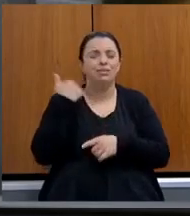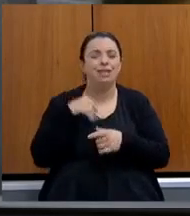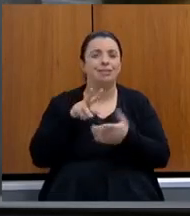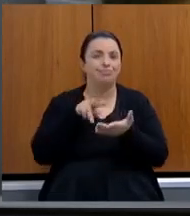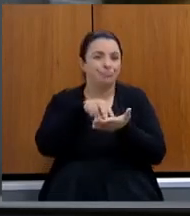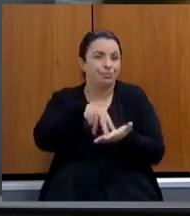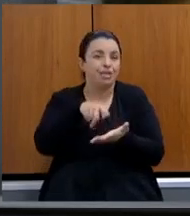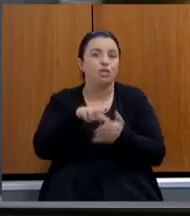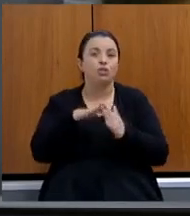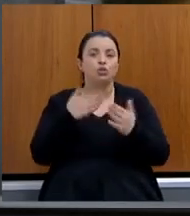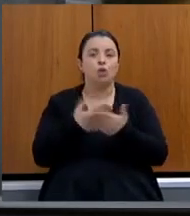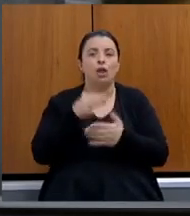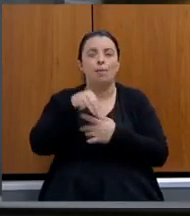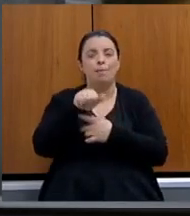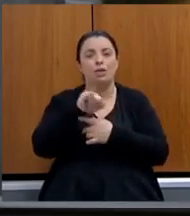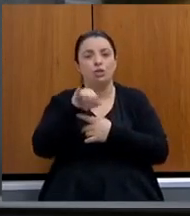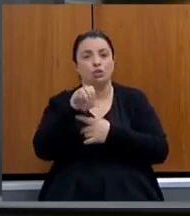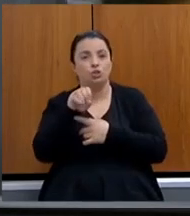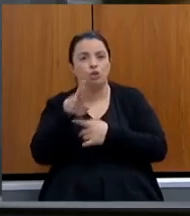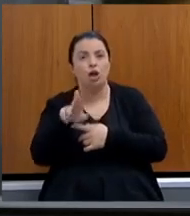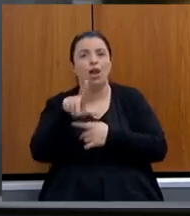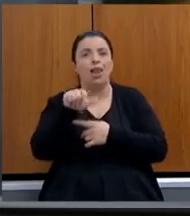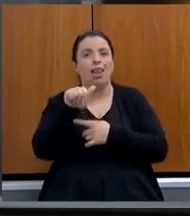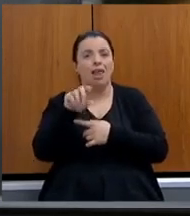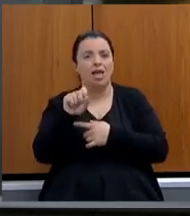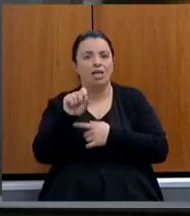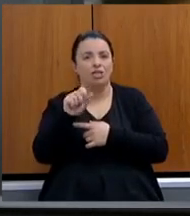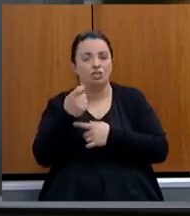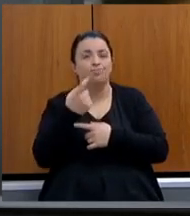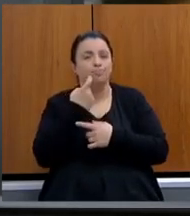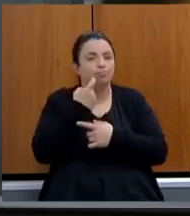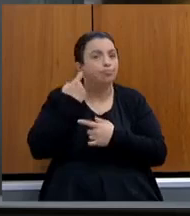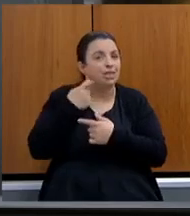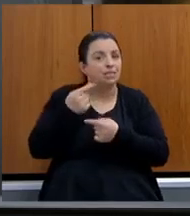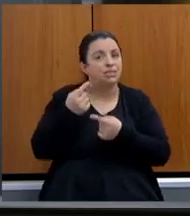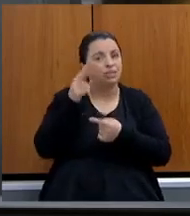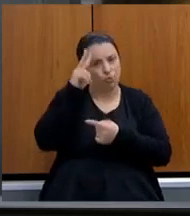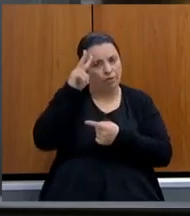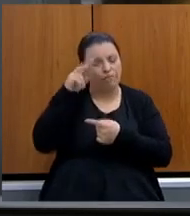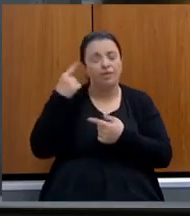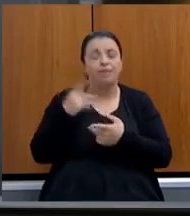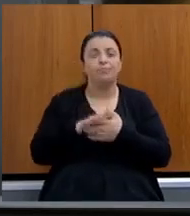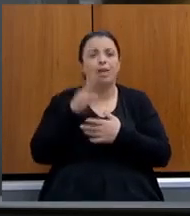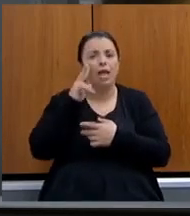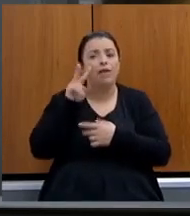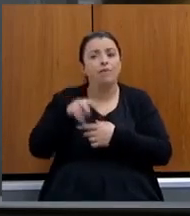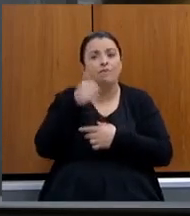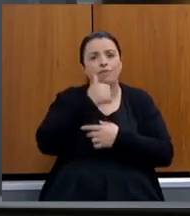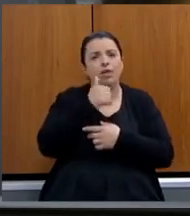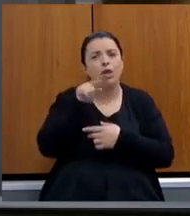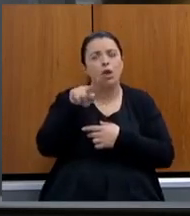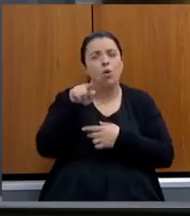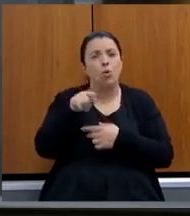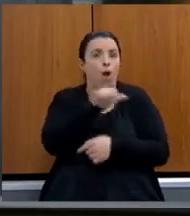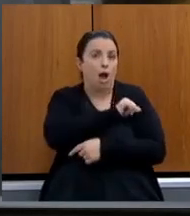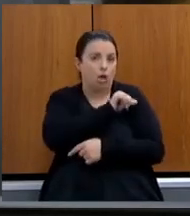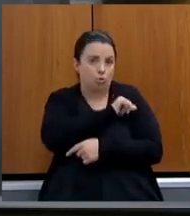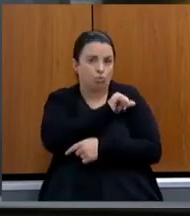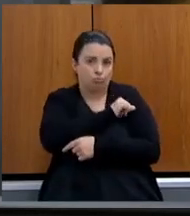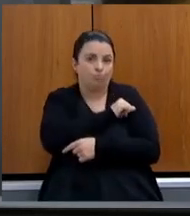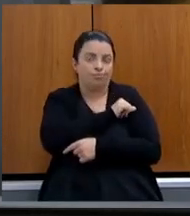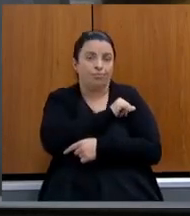para acompanhar o início das atividades na segunda-feira passada e vi uma mãe de um aluno com deficiência o o estudante